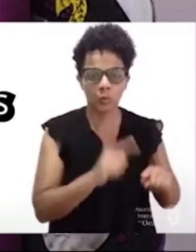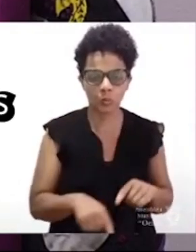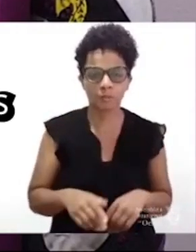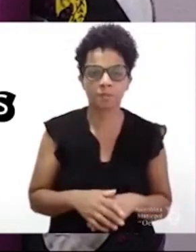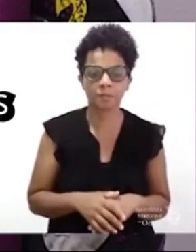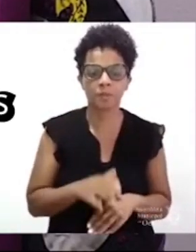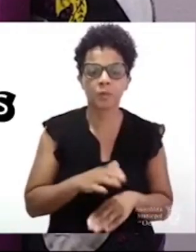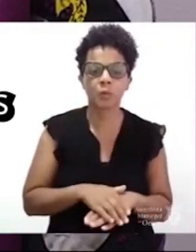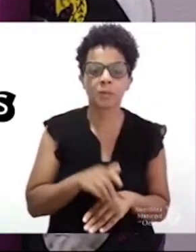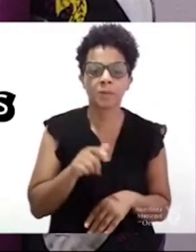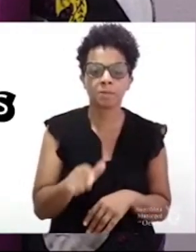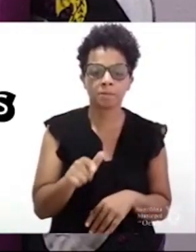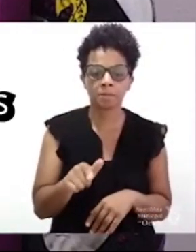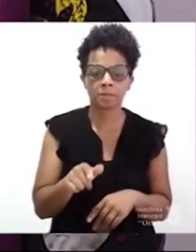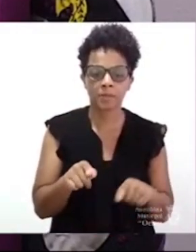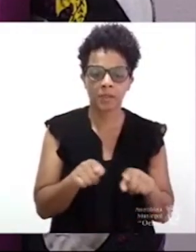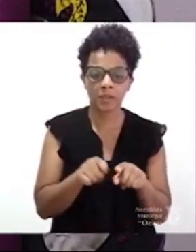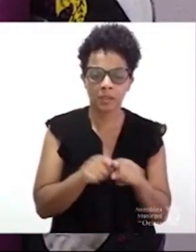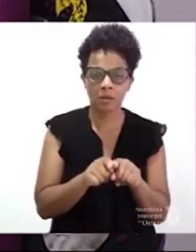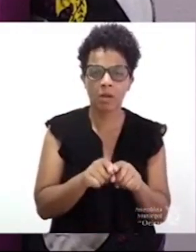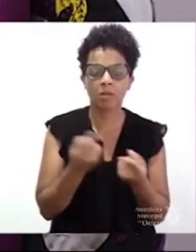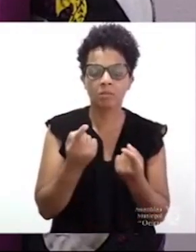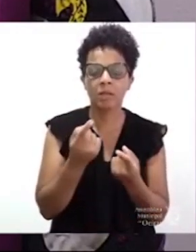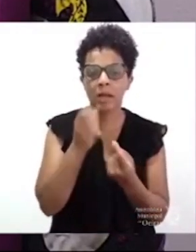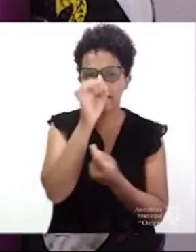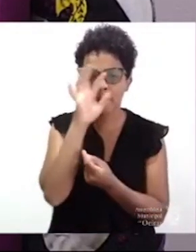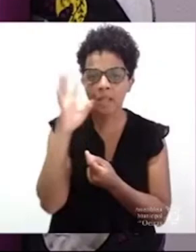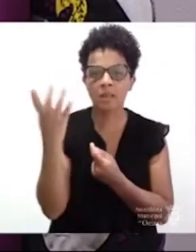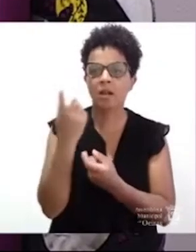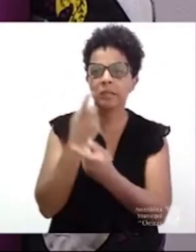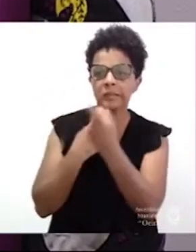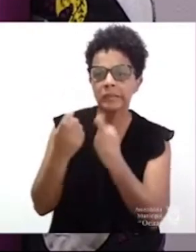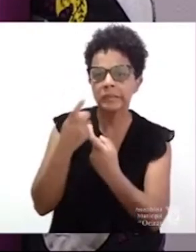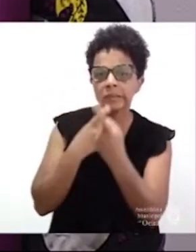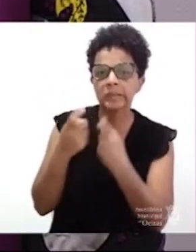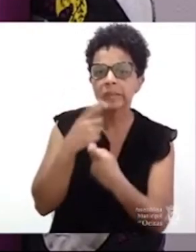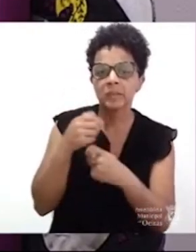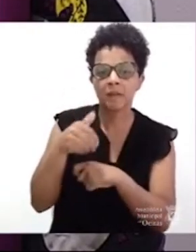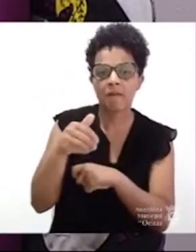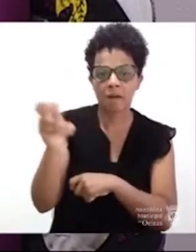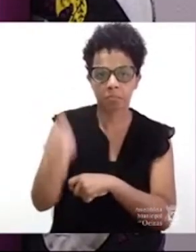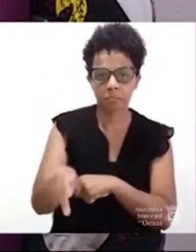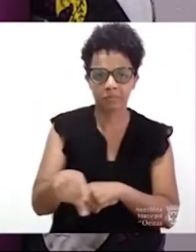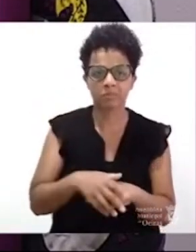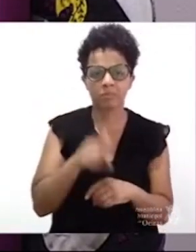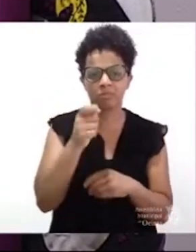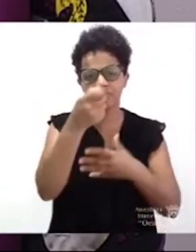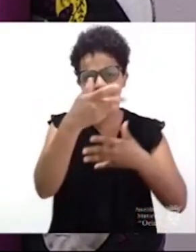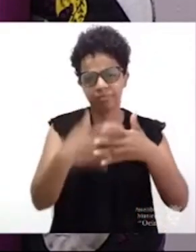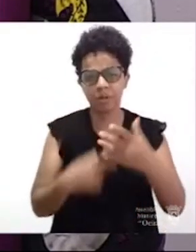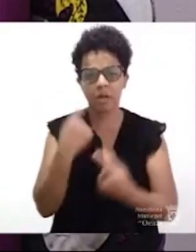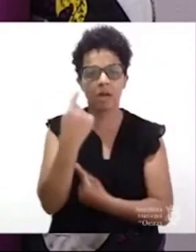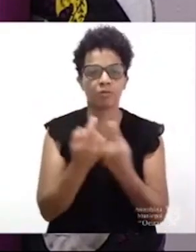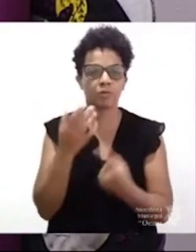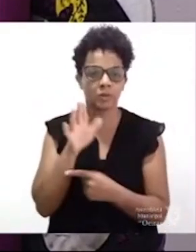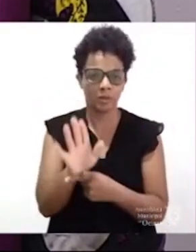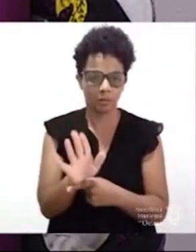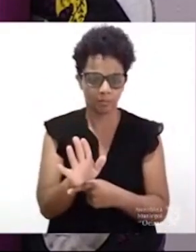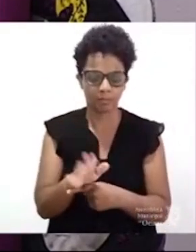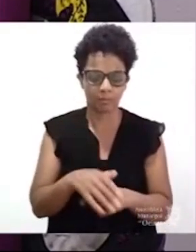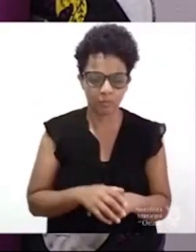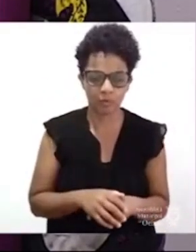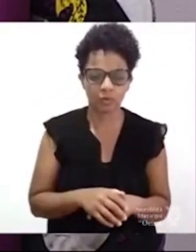chamamos censos ambientais que iremos realizar. Estes são alguns dos exemplos da